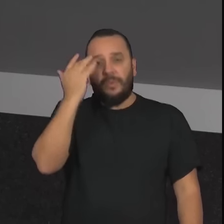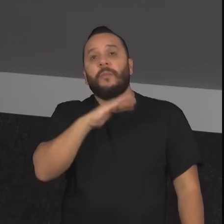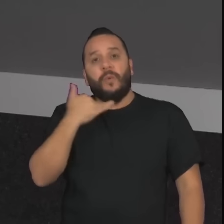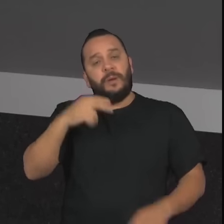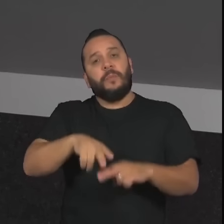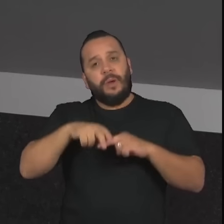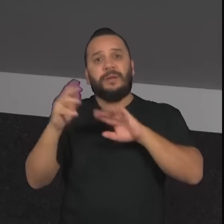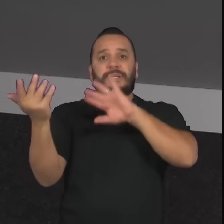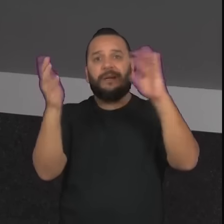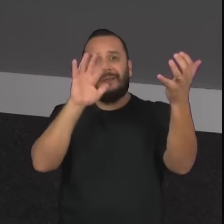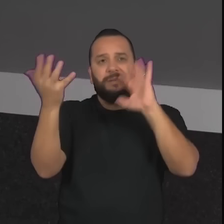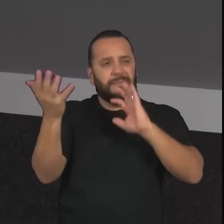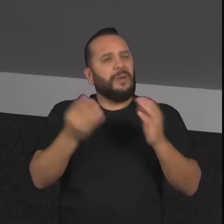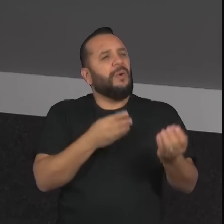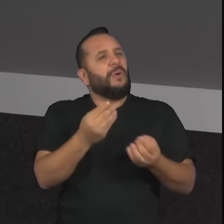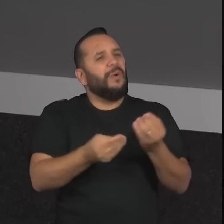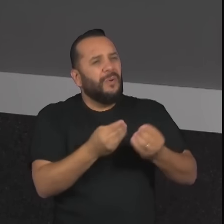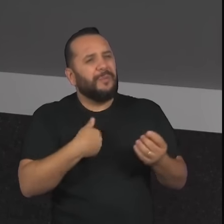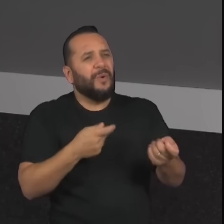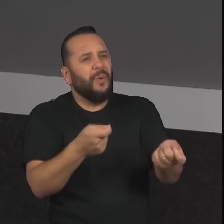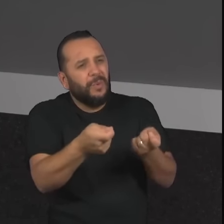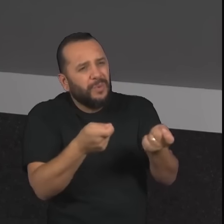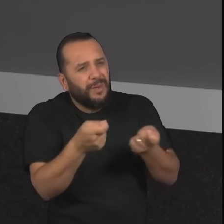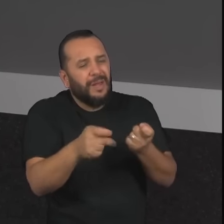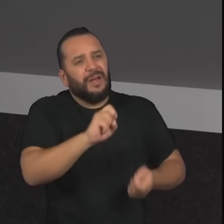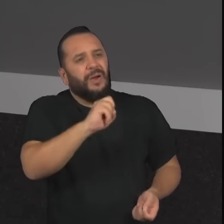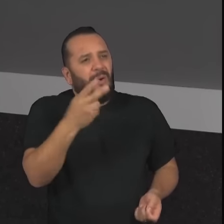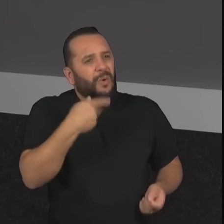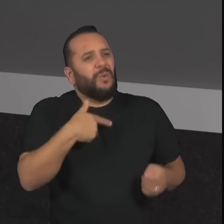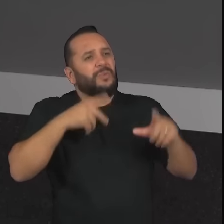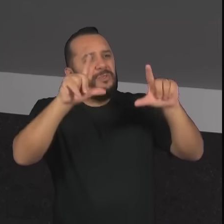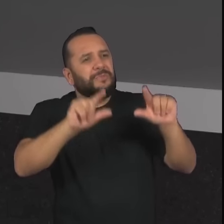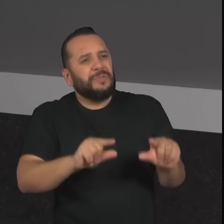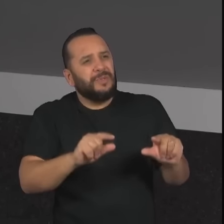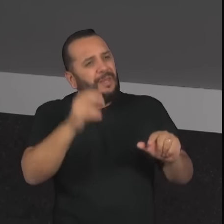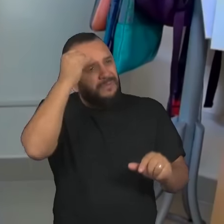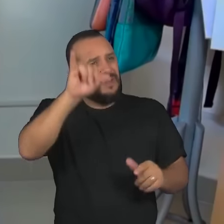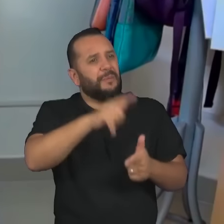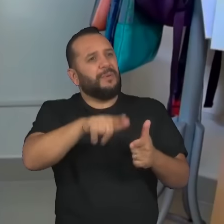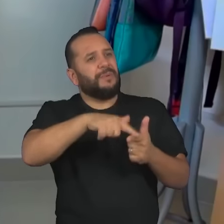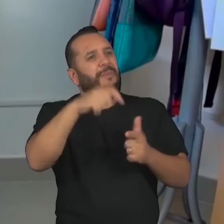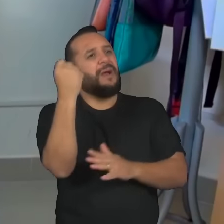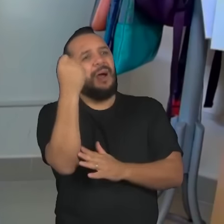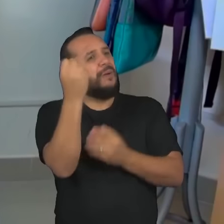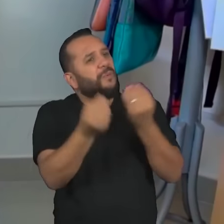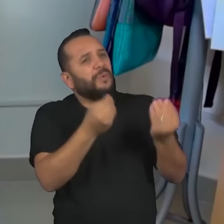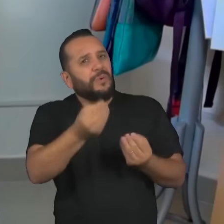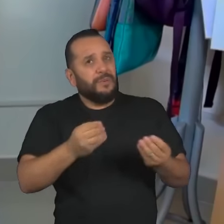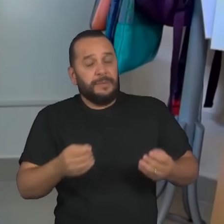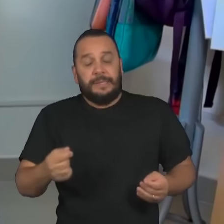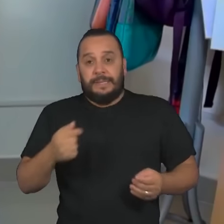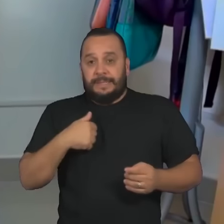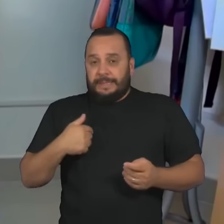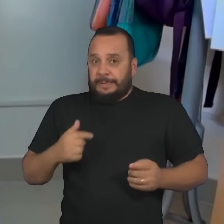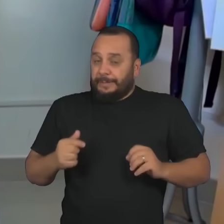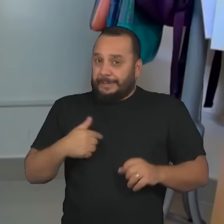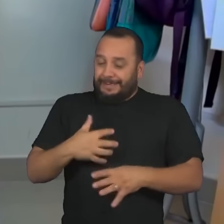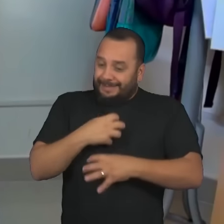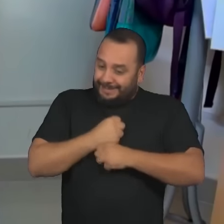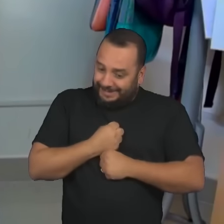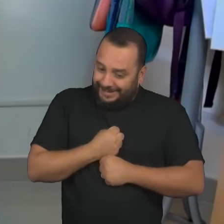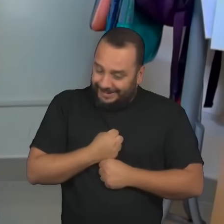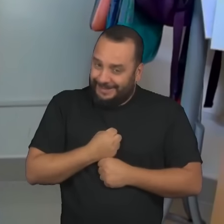tentar amenizar essa situação ou retardar situações mais graves ainda? A maneira que eu me seguro aqui, firme e